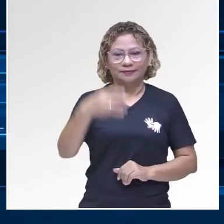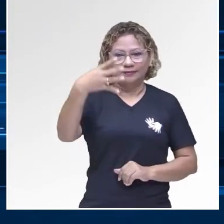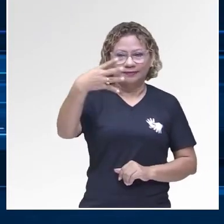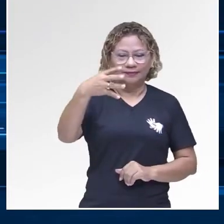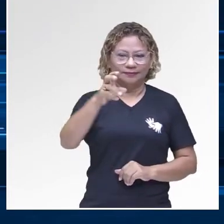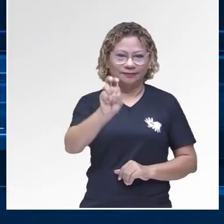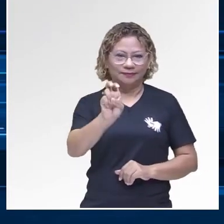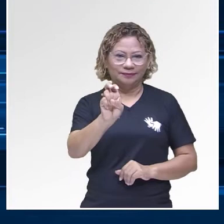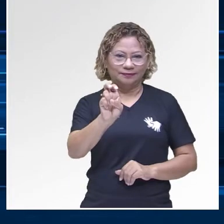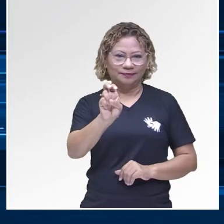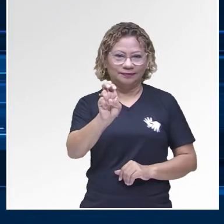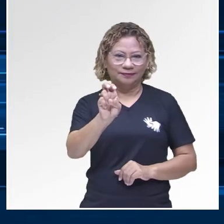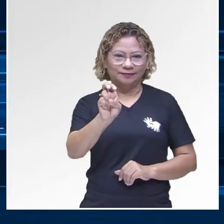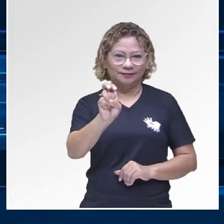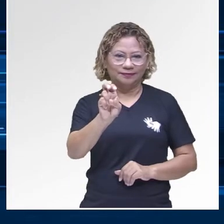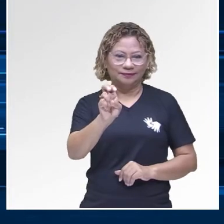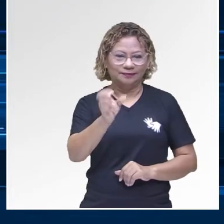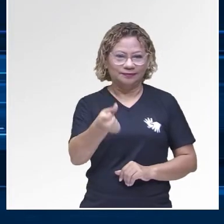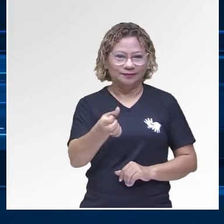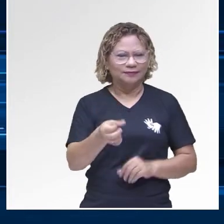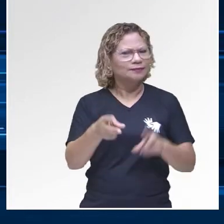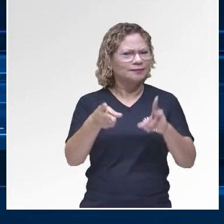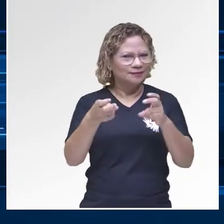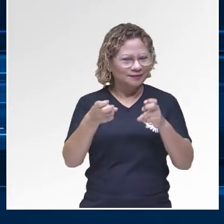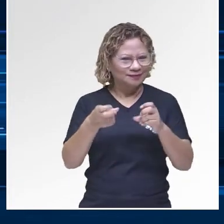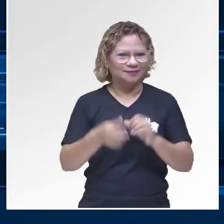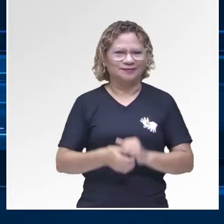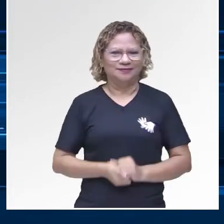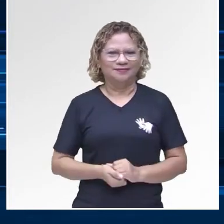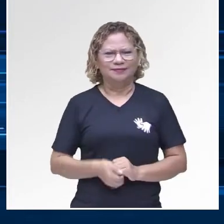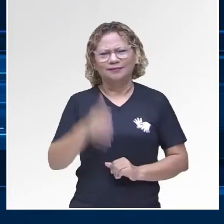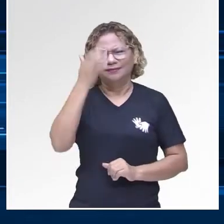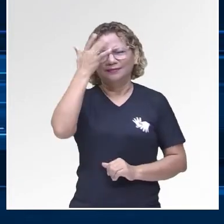eu teria A1 mais quantos R's?